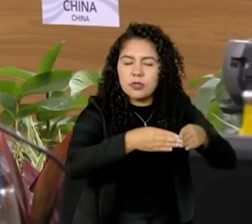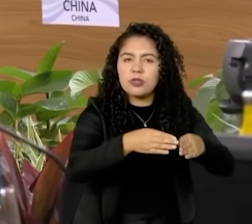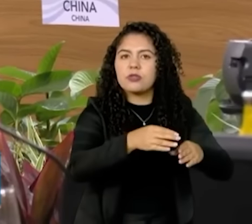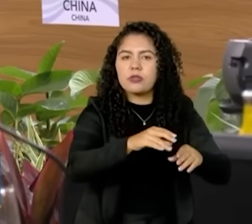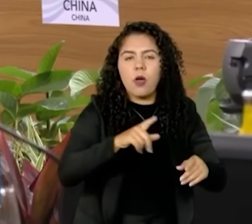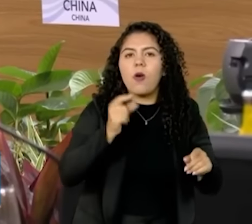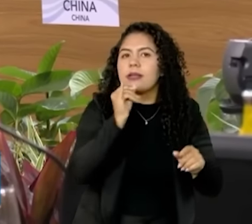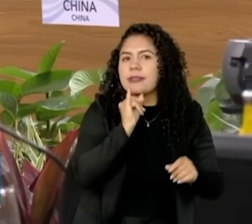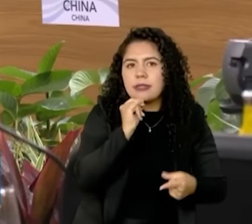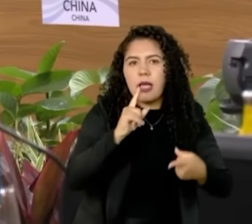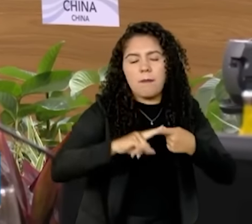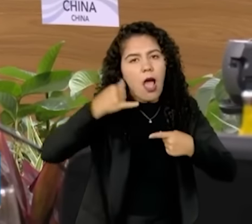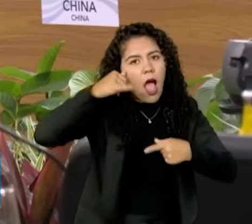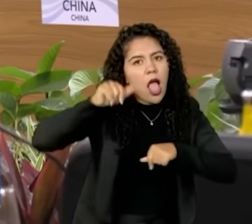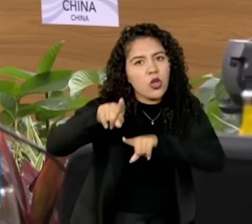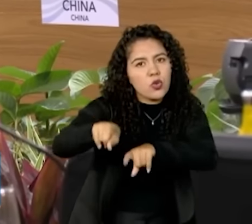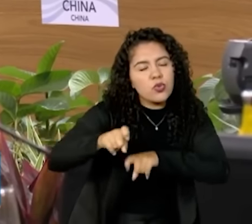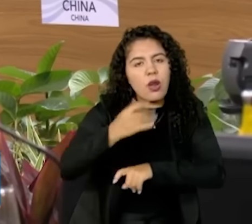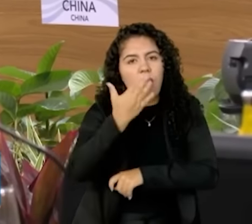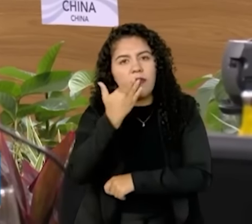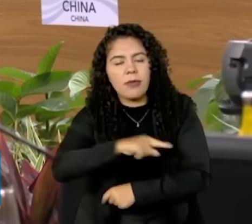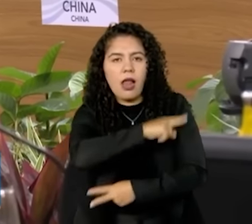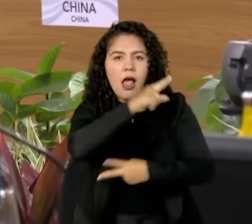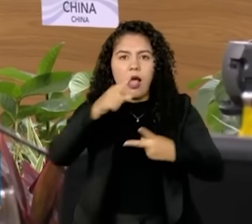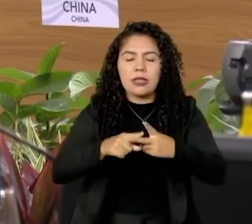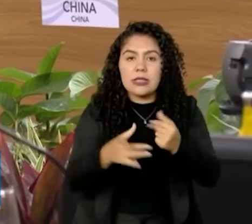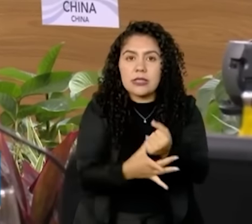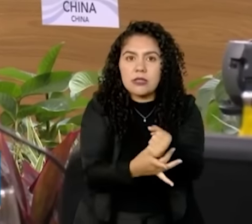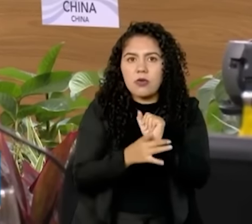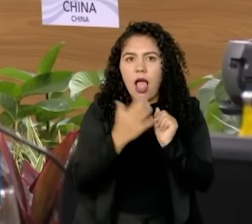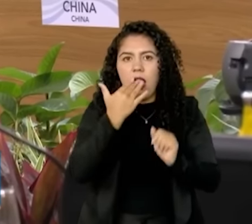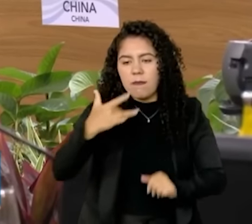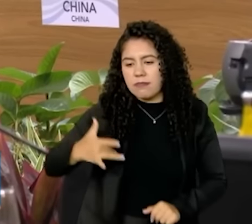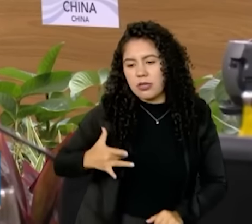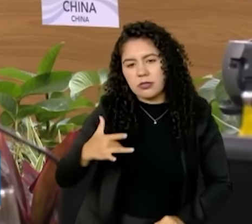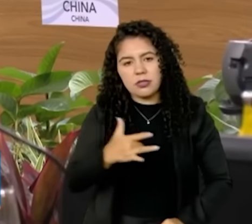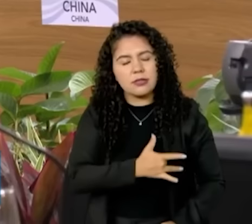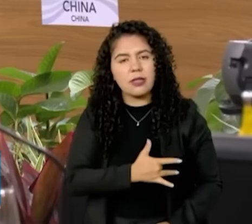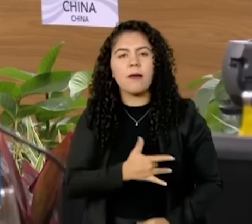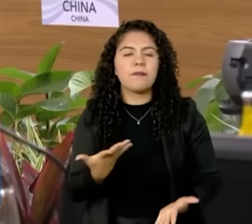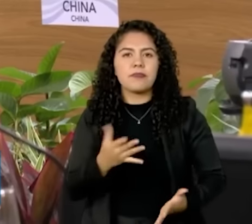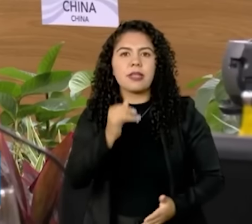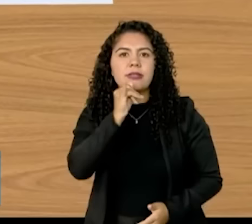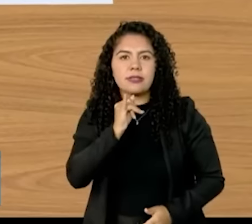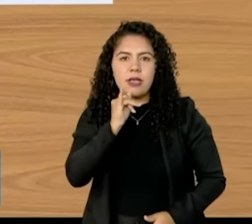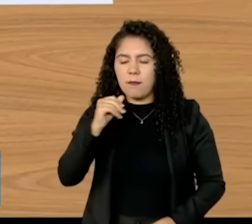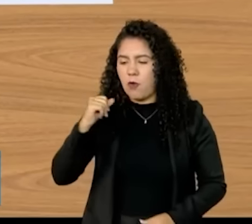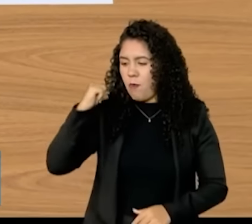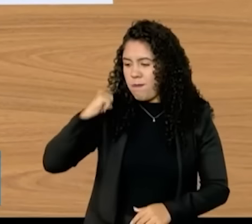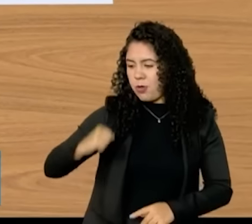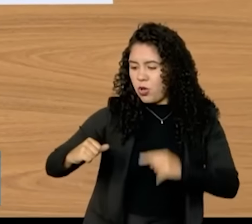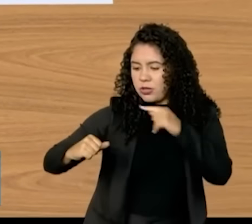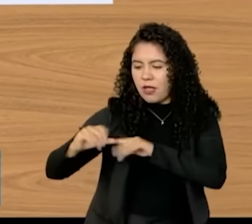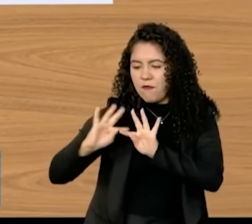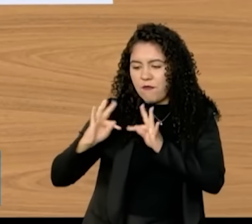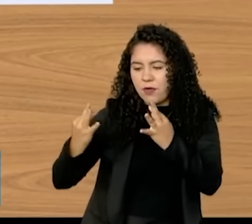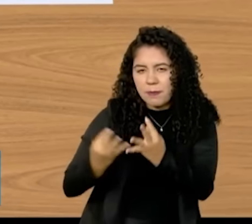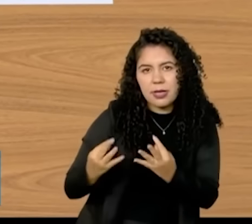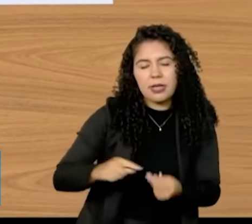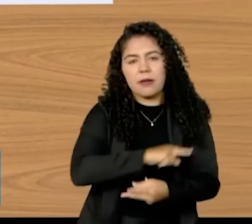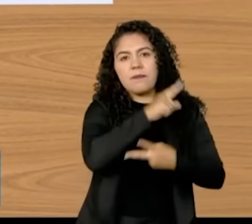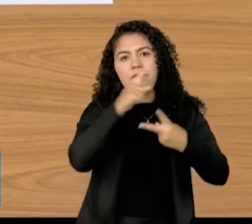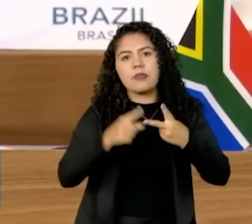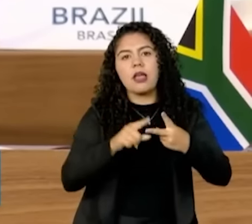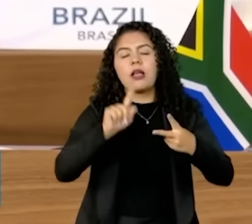familiar e da segurança alimentar e nutricional, como o nosso Bolsa Família e o Programa Nacional